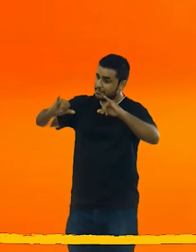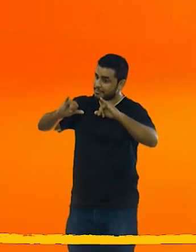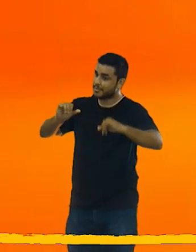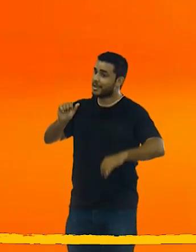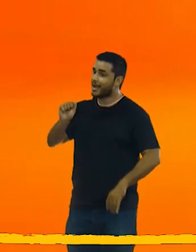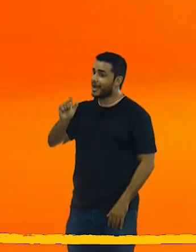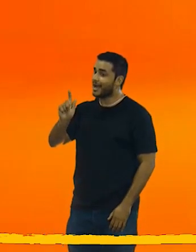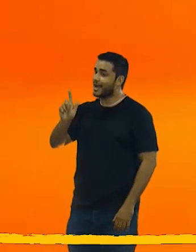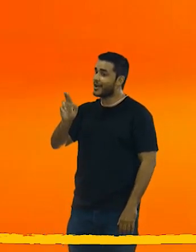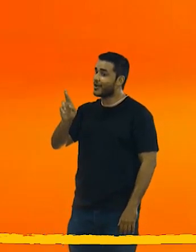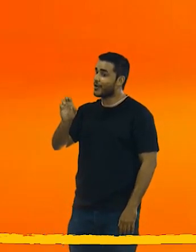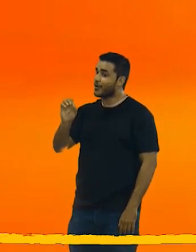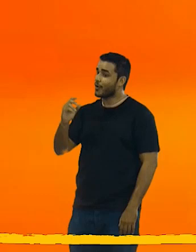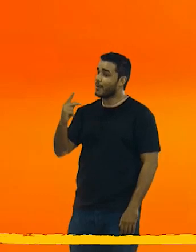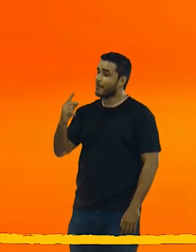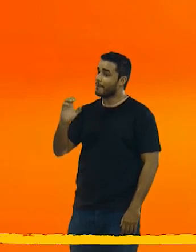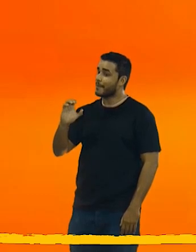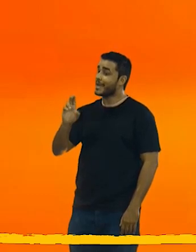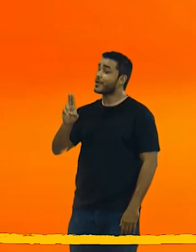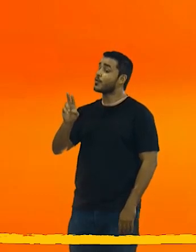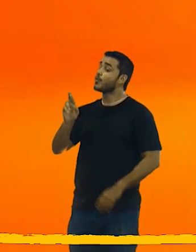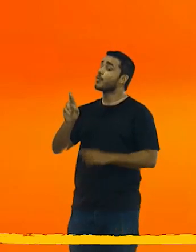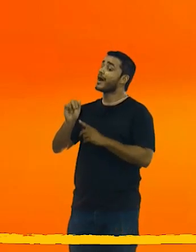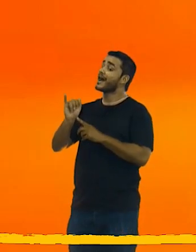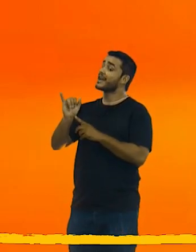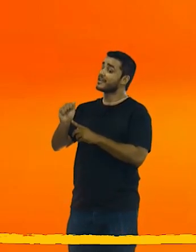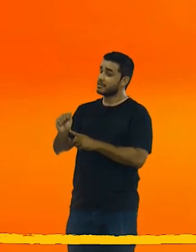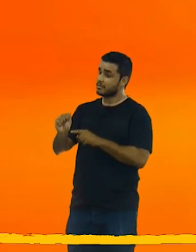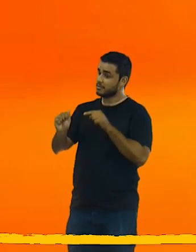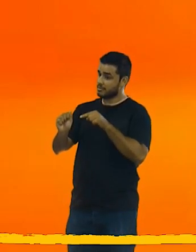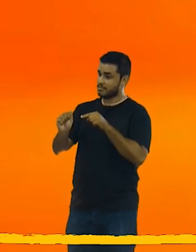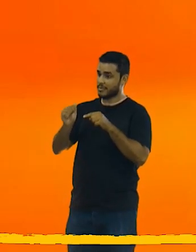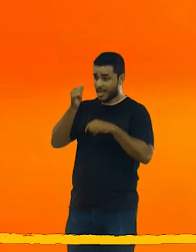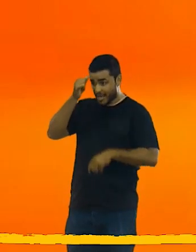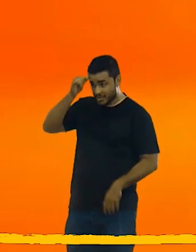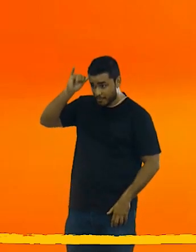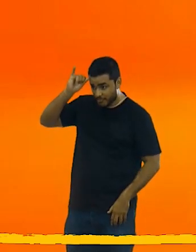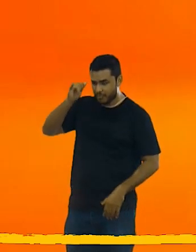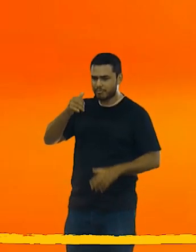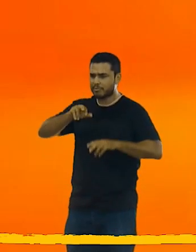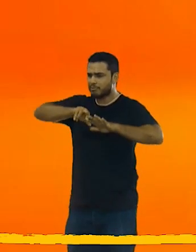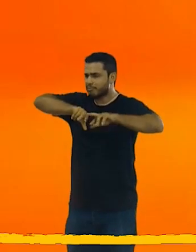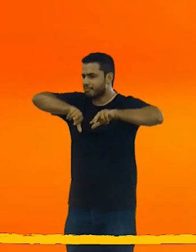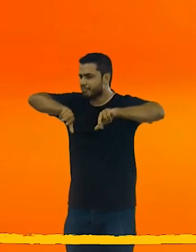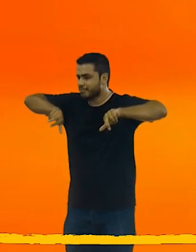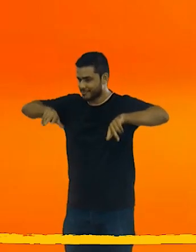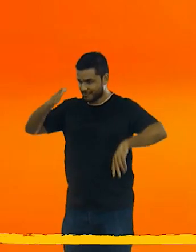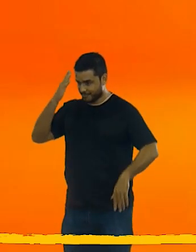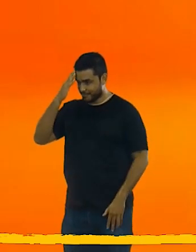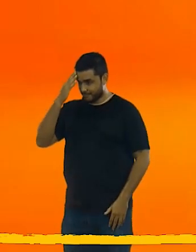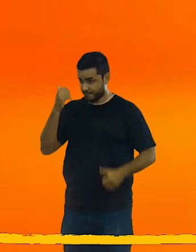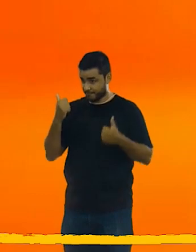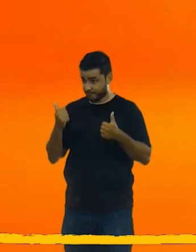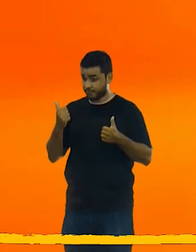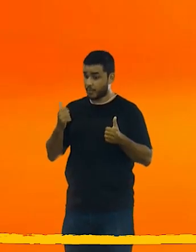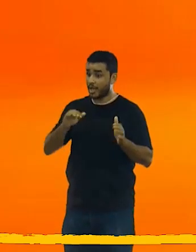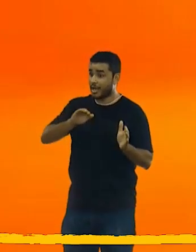secundário e terciário. O agronegócio, ele tem uma complexidade muito